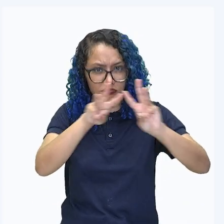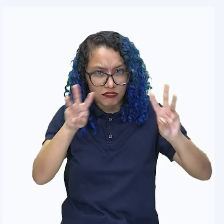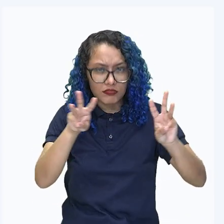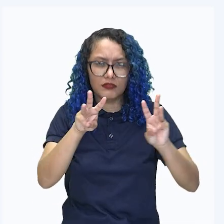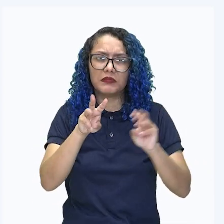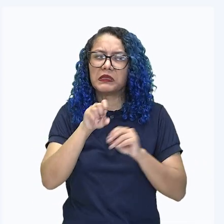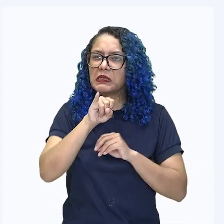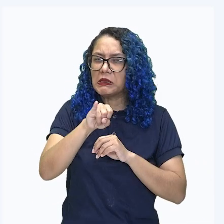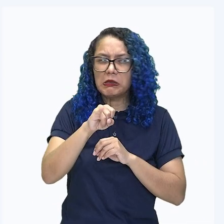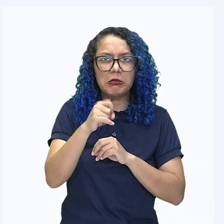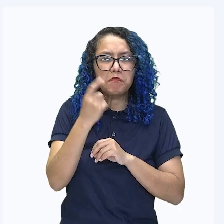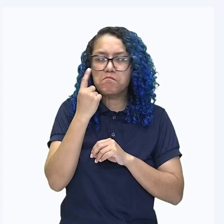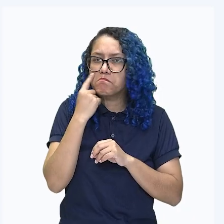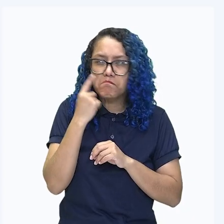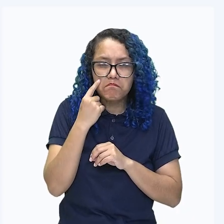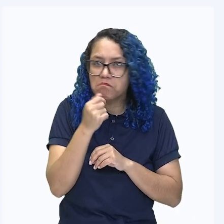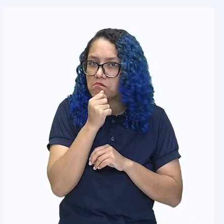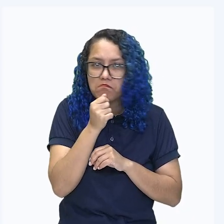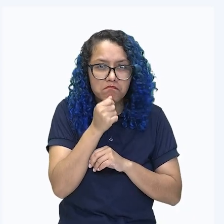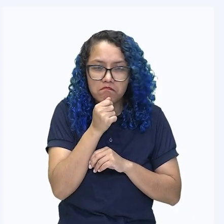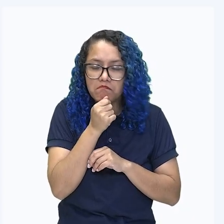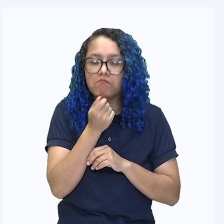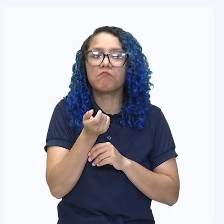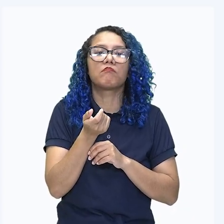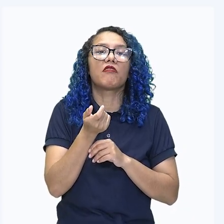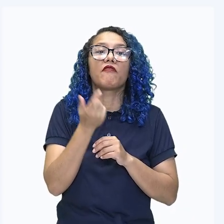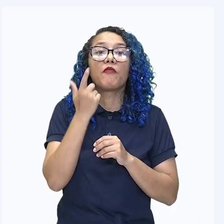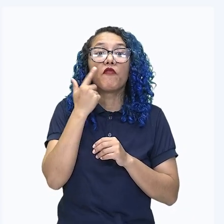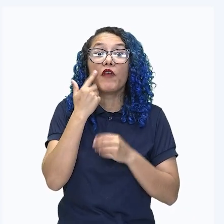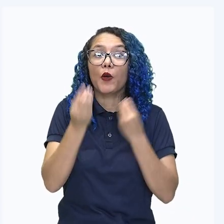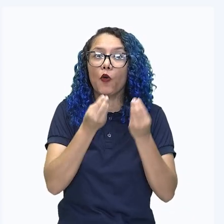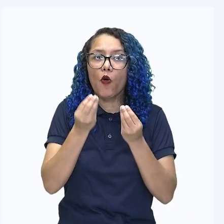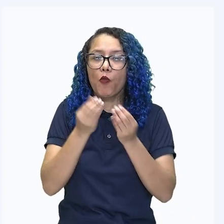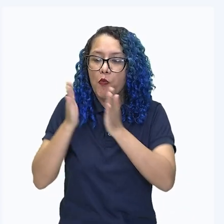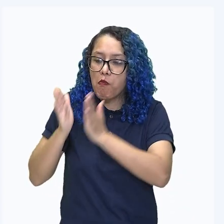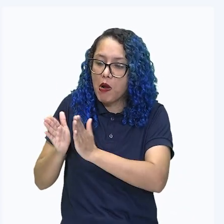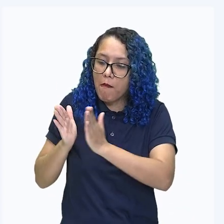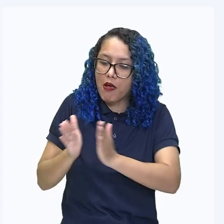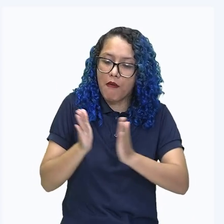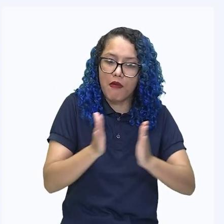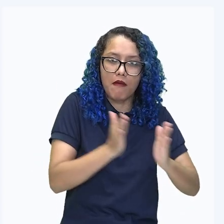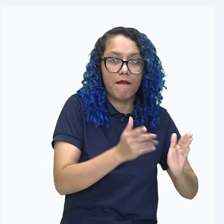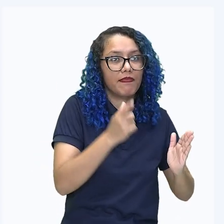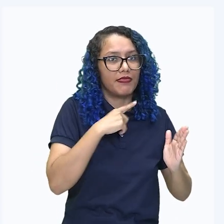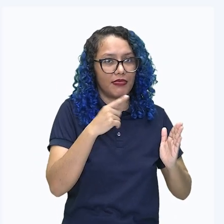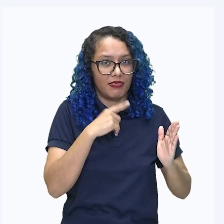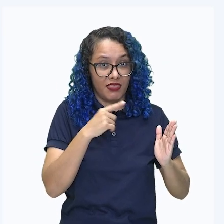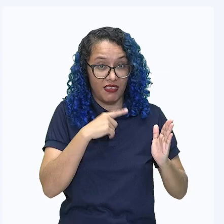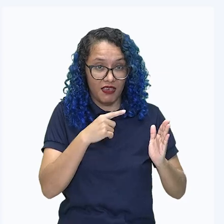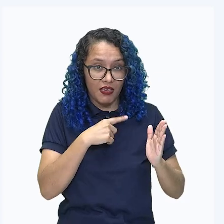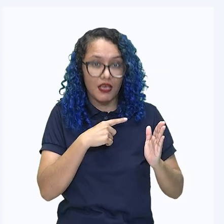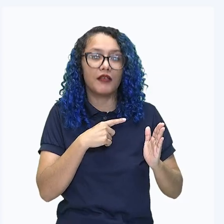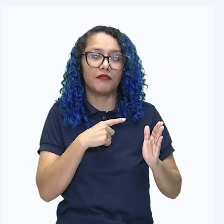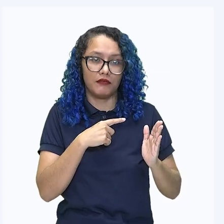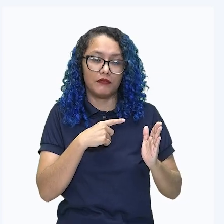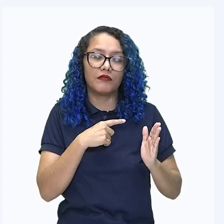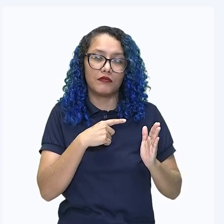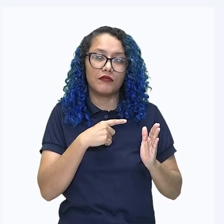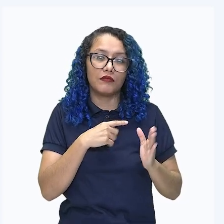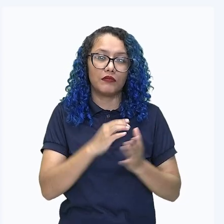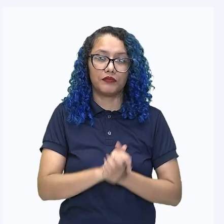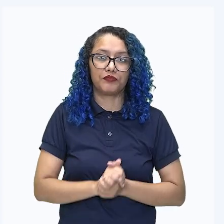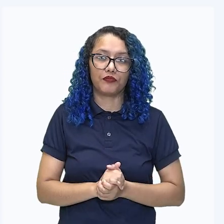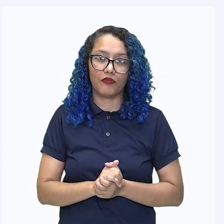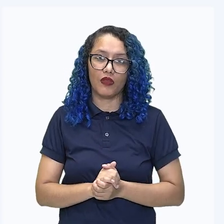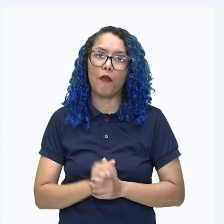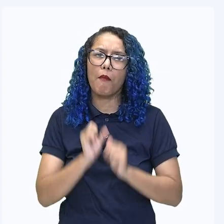não viram, né? Como é que funciona o lançamento do Diário Digital? Ele segue uma sequência que pode ser acompanhada pelas próprias abas